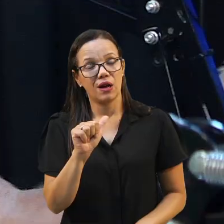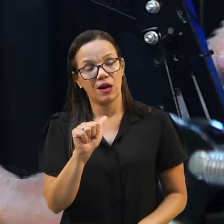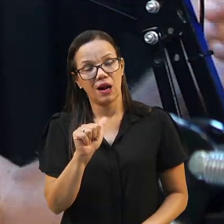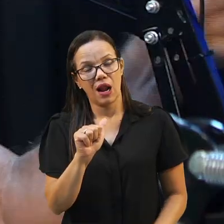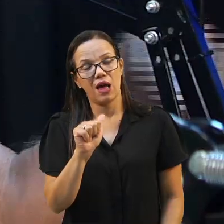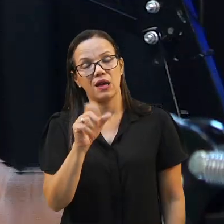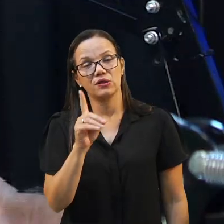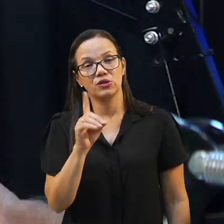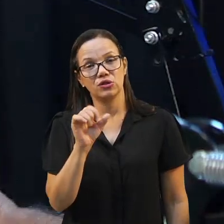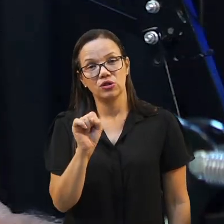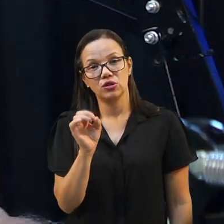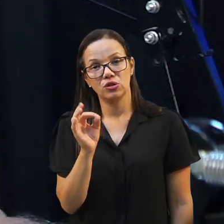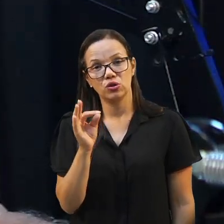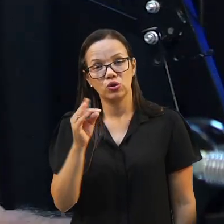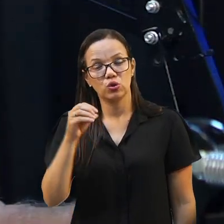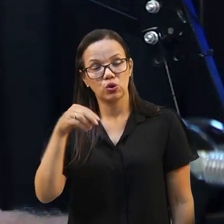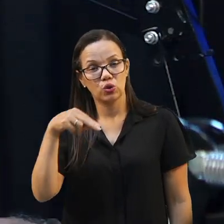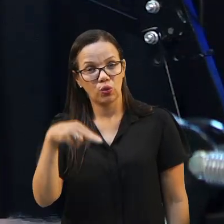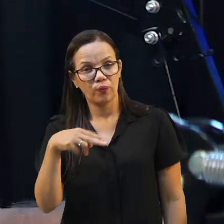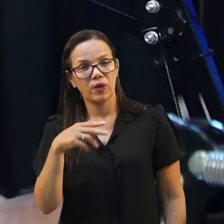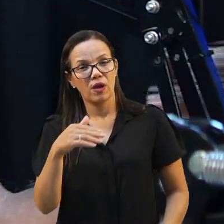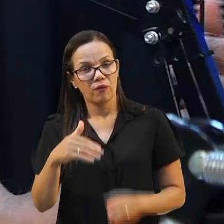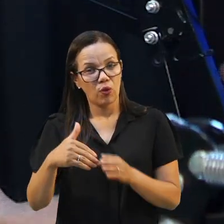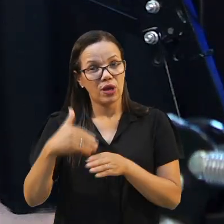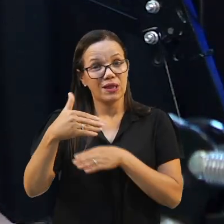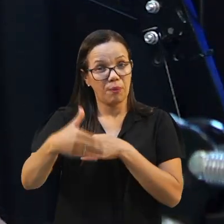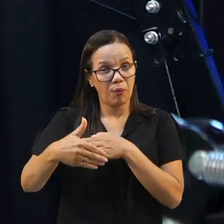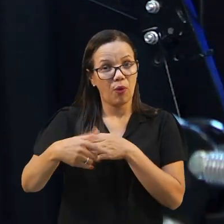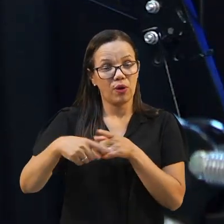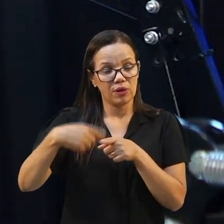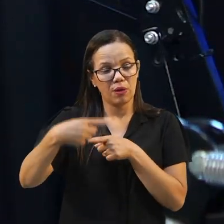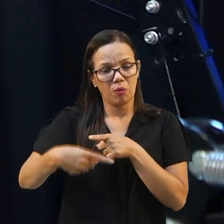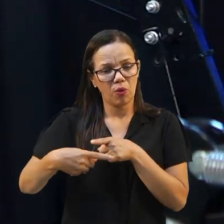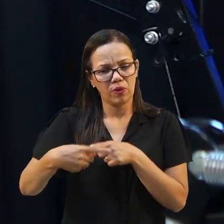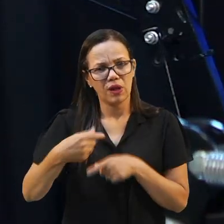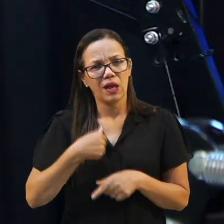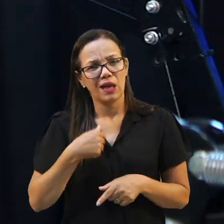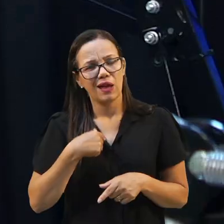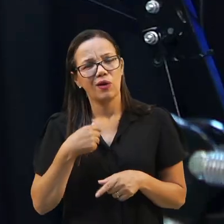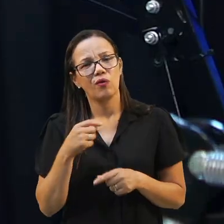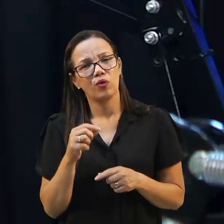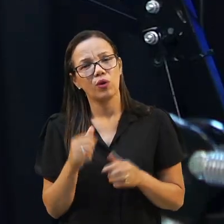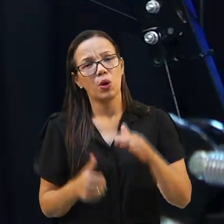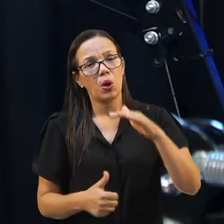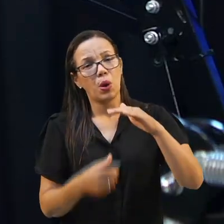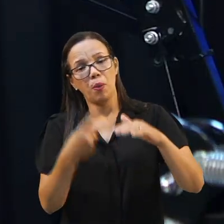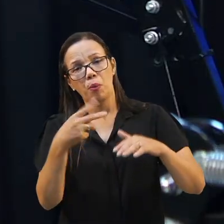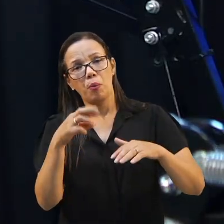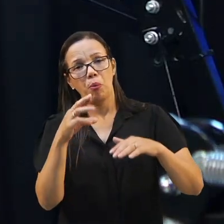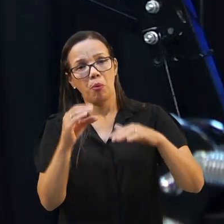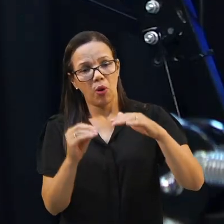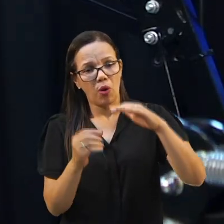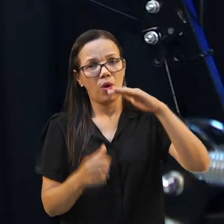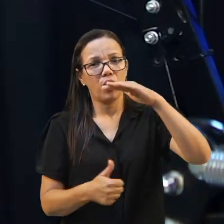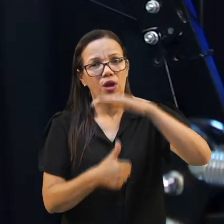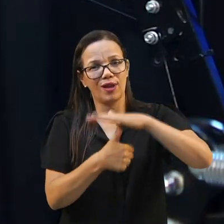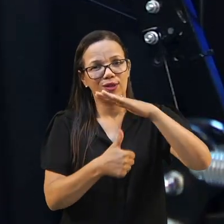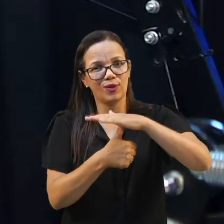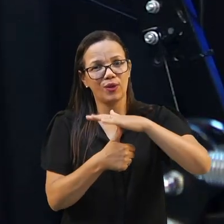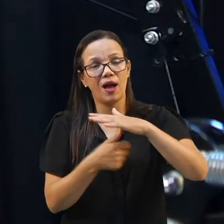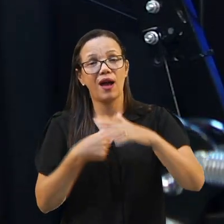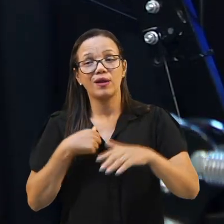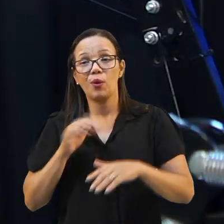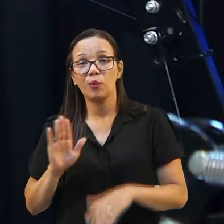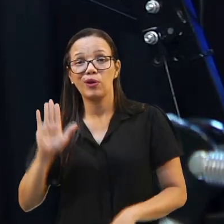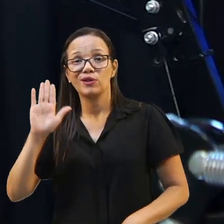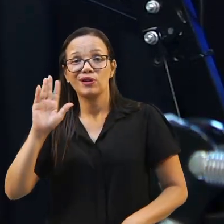sequência, que eu fui pró-reitor de planejamento, e que aí eu me aventurei a ser candidato a reitor. Que coisa terrível,